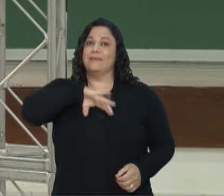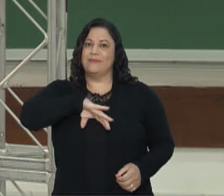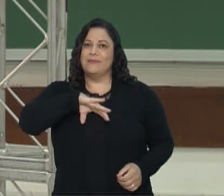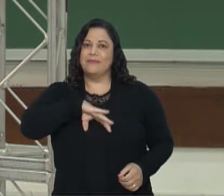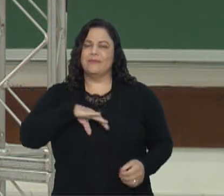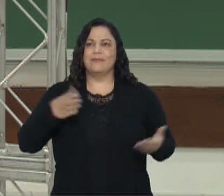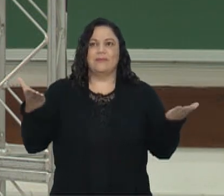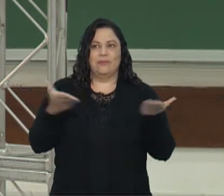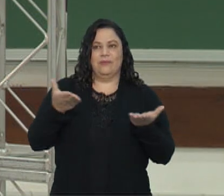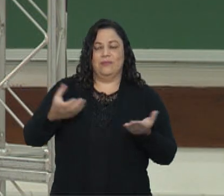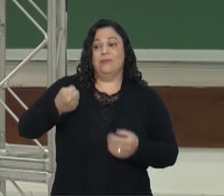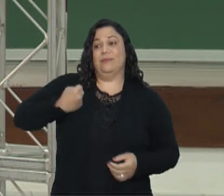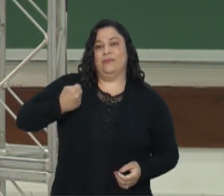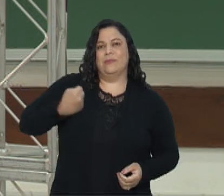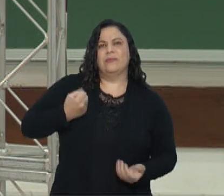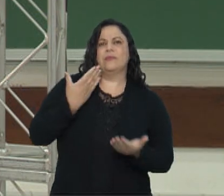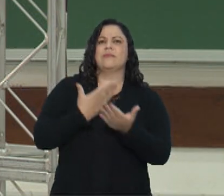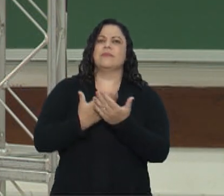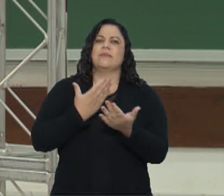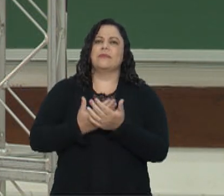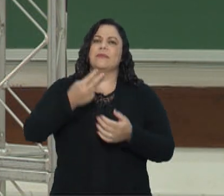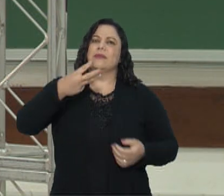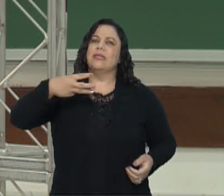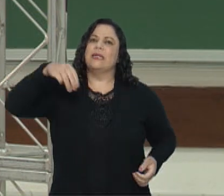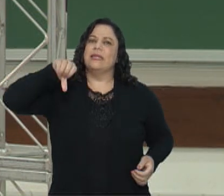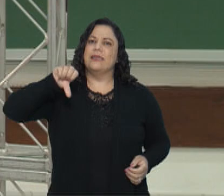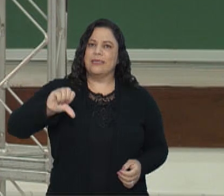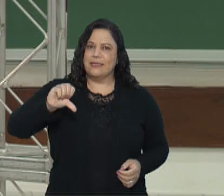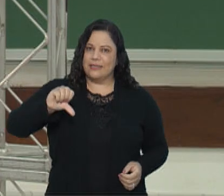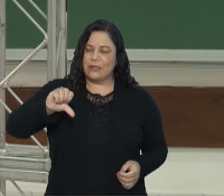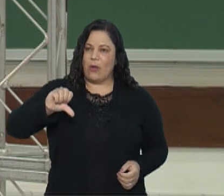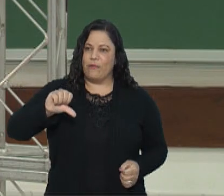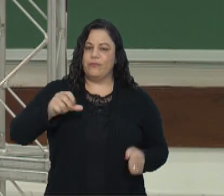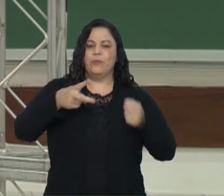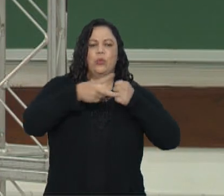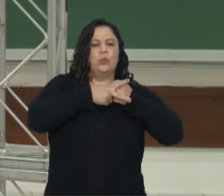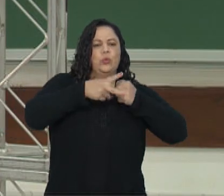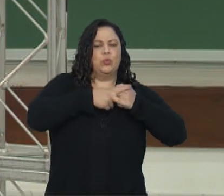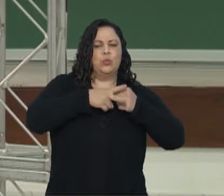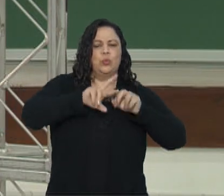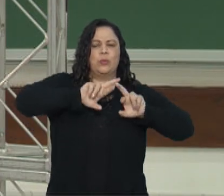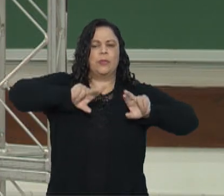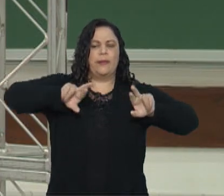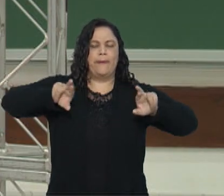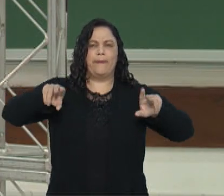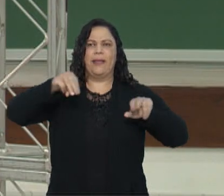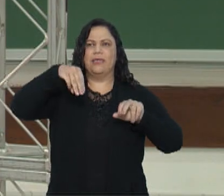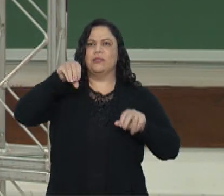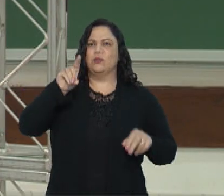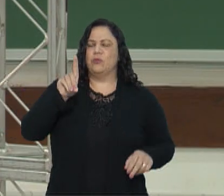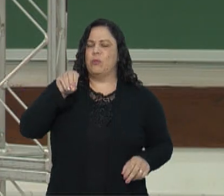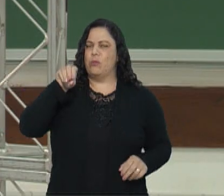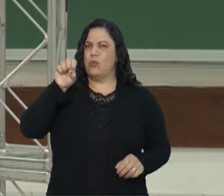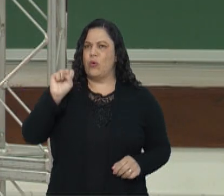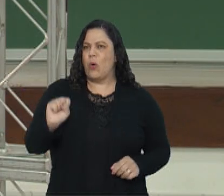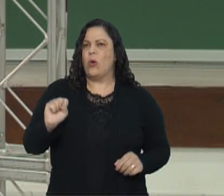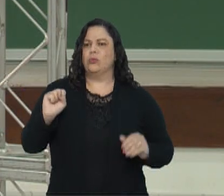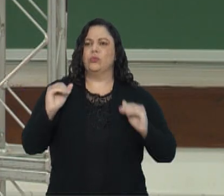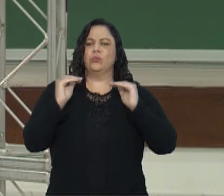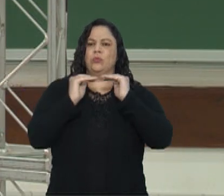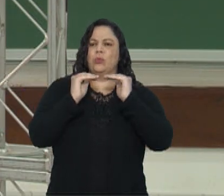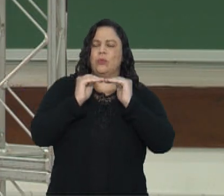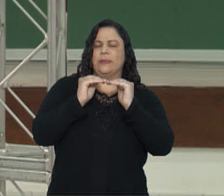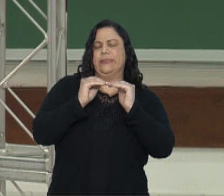aula 39, que são os modos verbais, o tempo, concordância nominal e